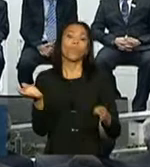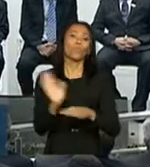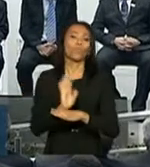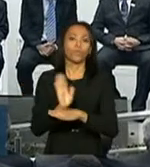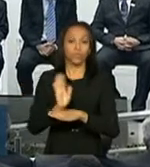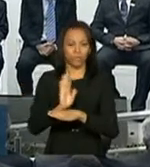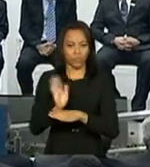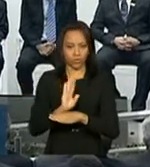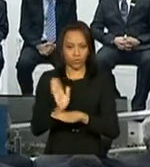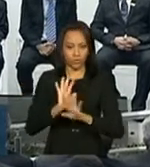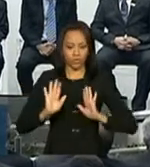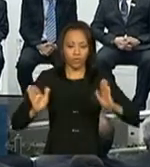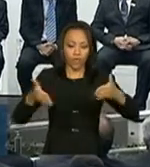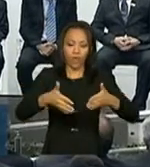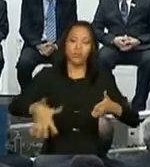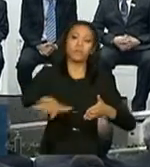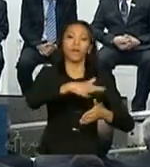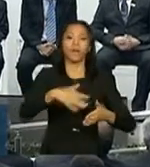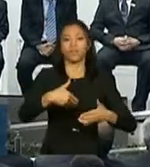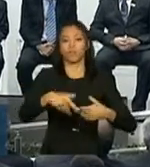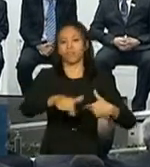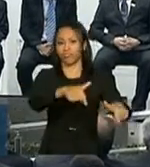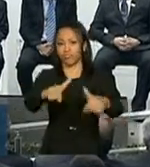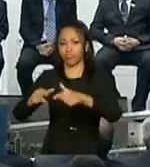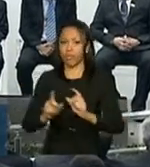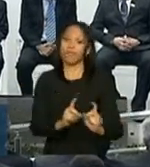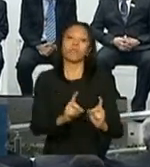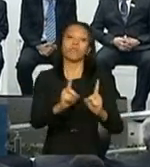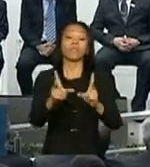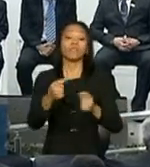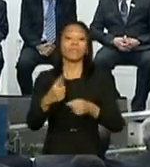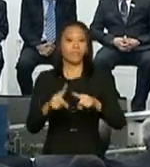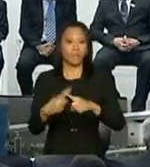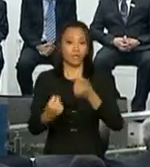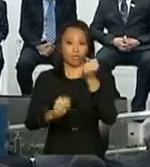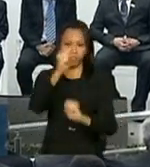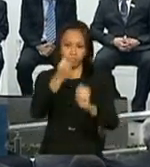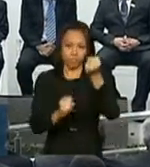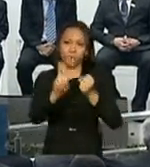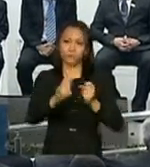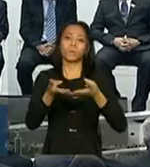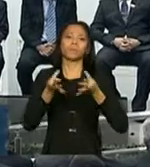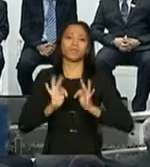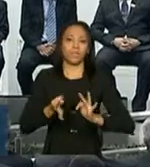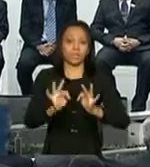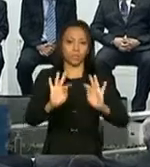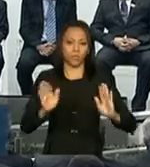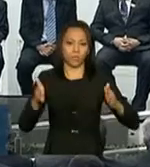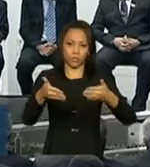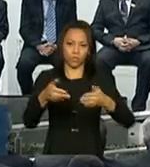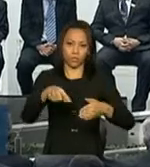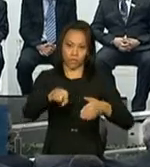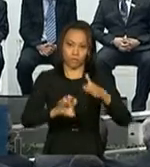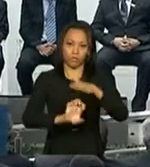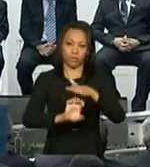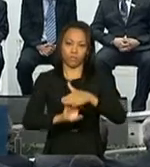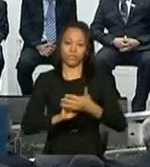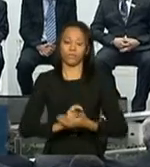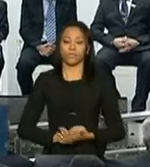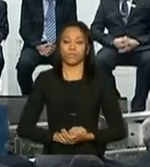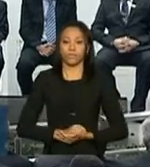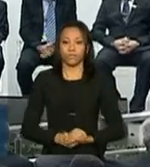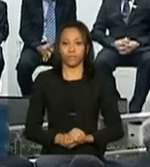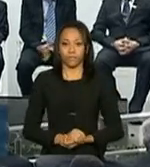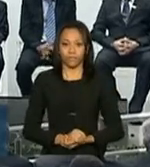institucional sobre operações comerciais, industriais e tecnológicas do Grupo Baltô.